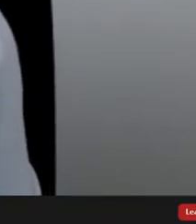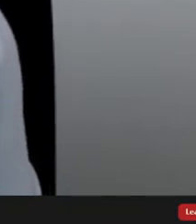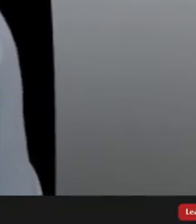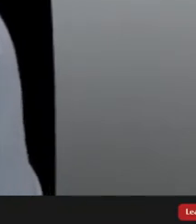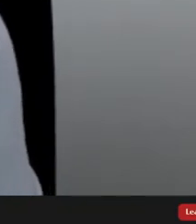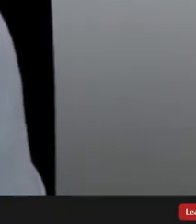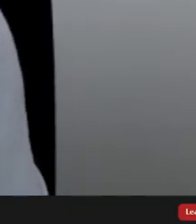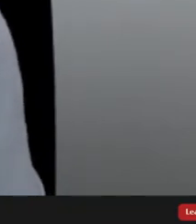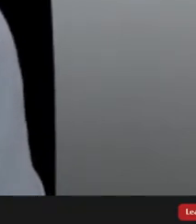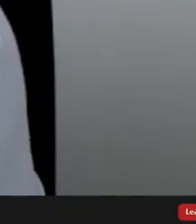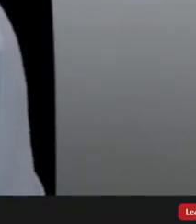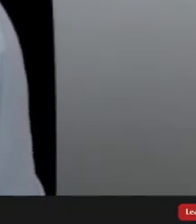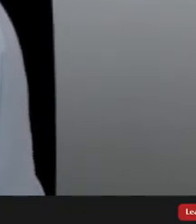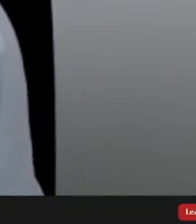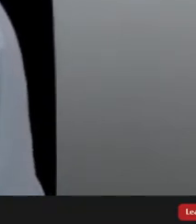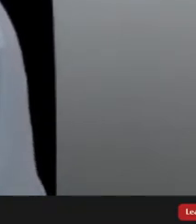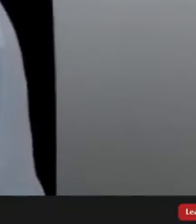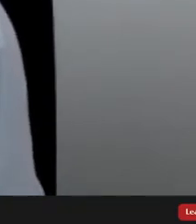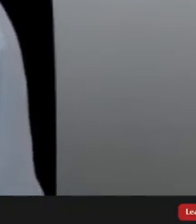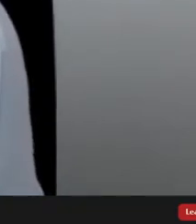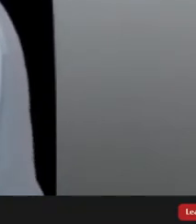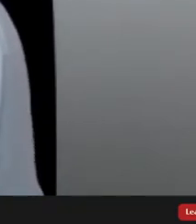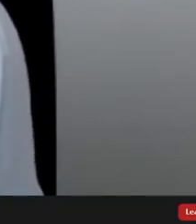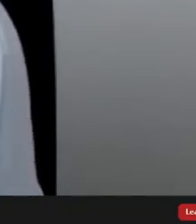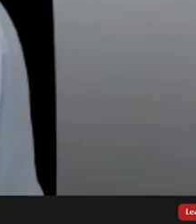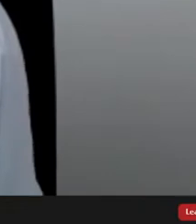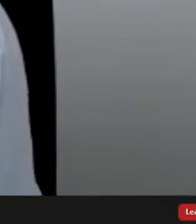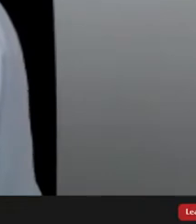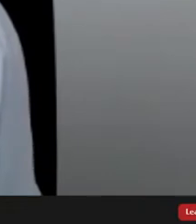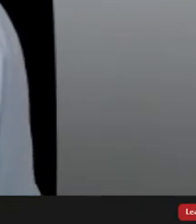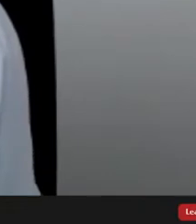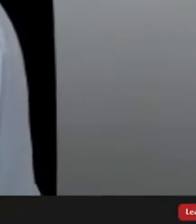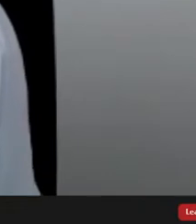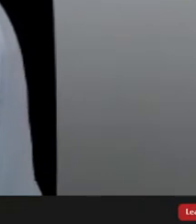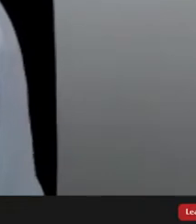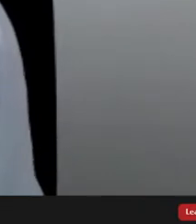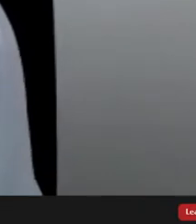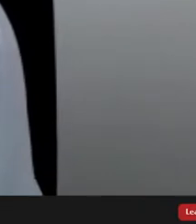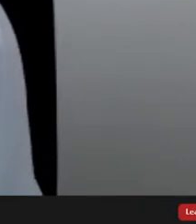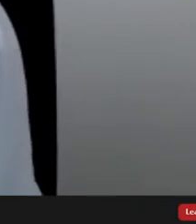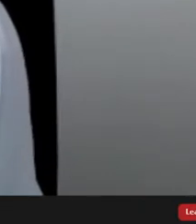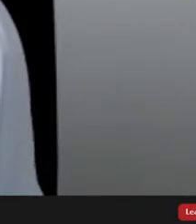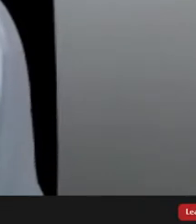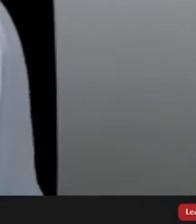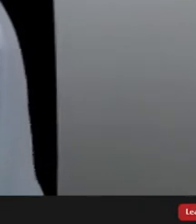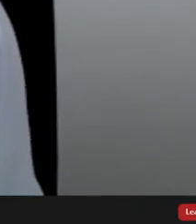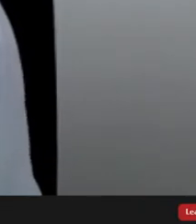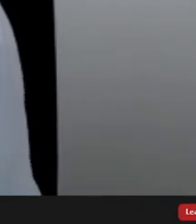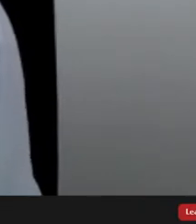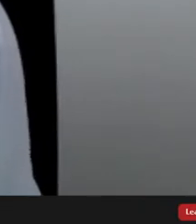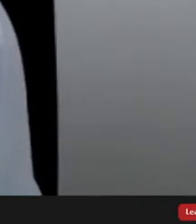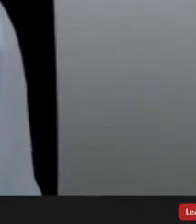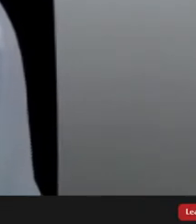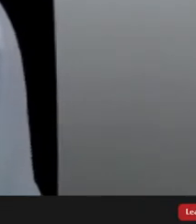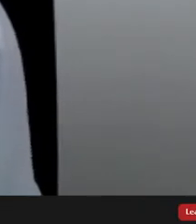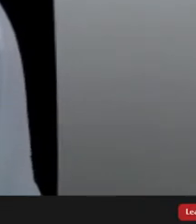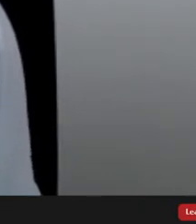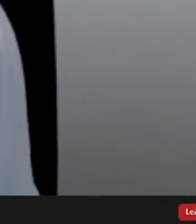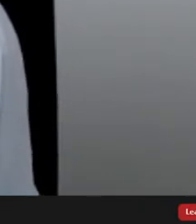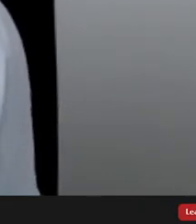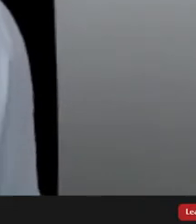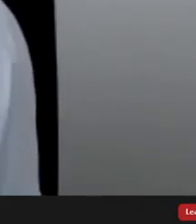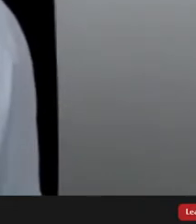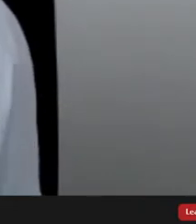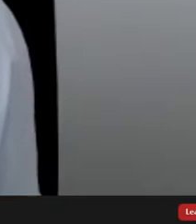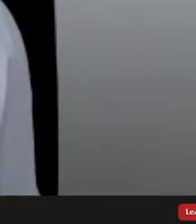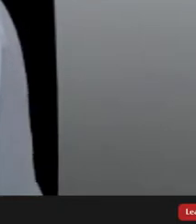muita clareza. A FAETEC é uma instituição da maior importância para a formação técnica e profissional do